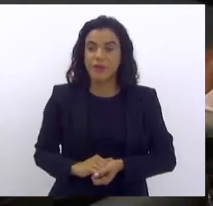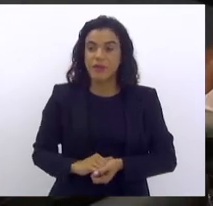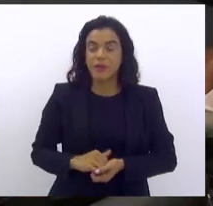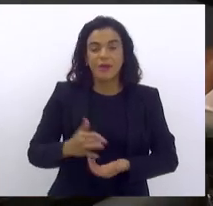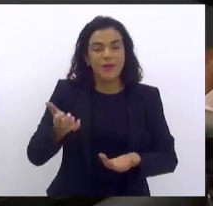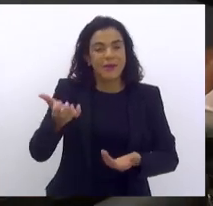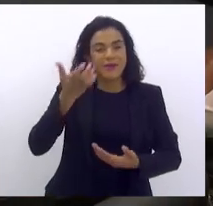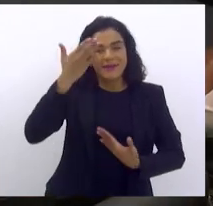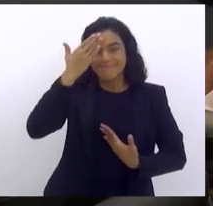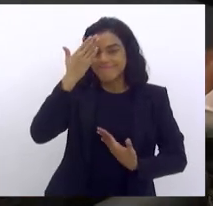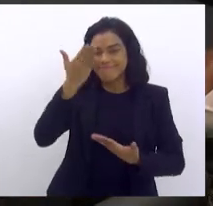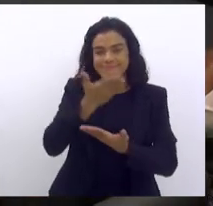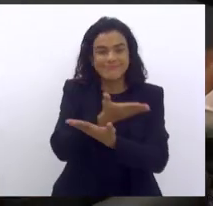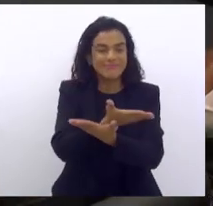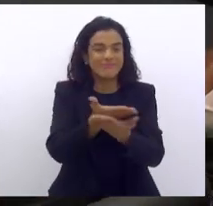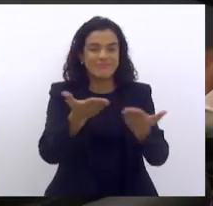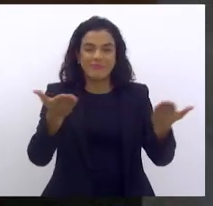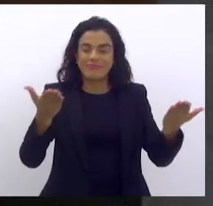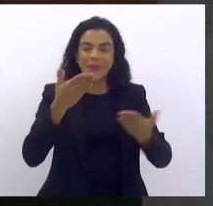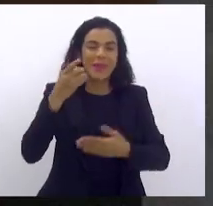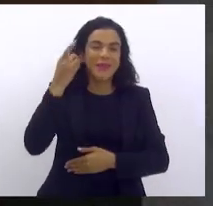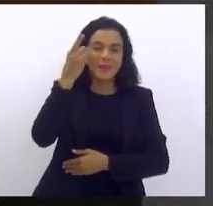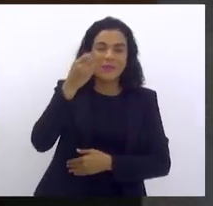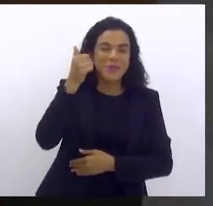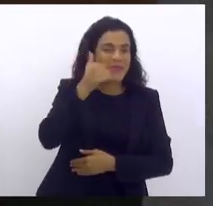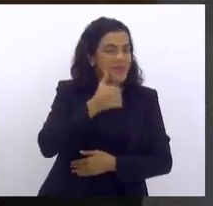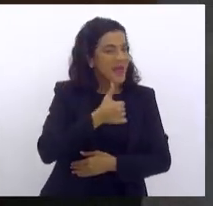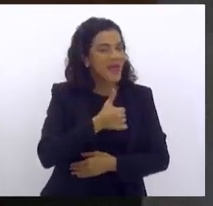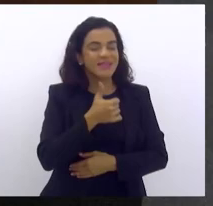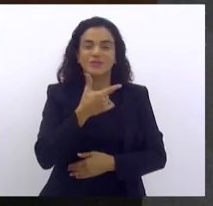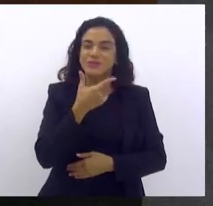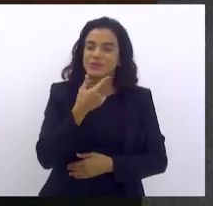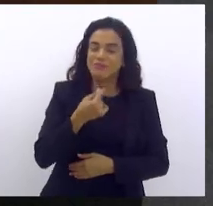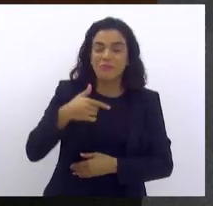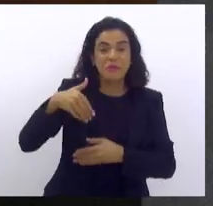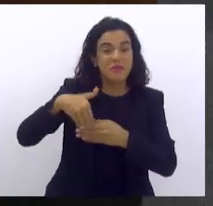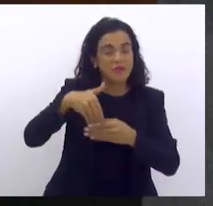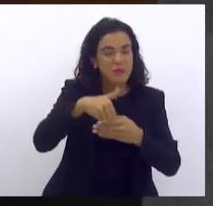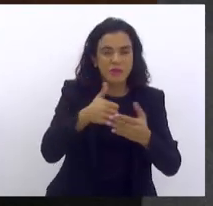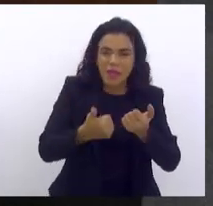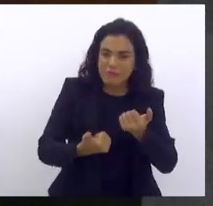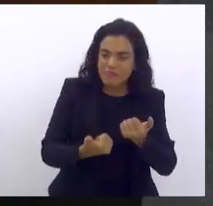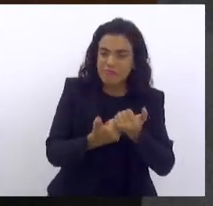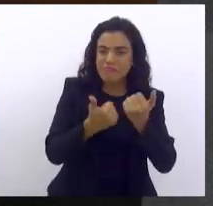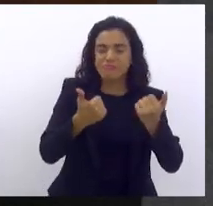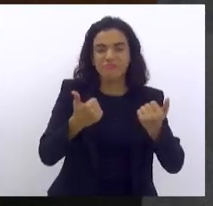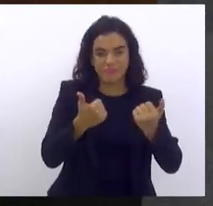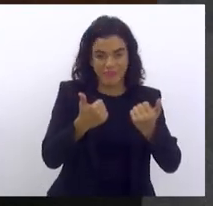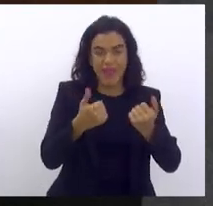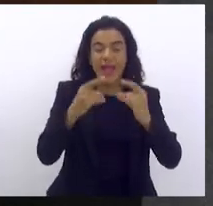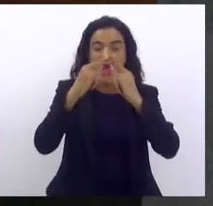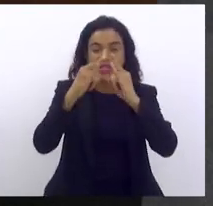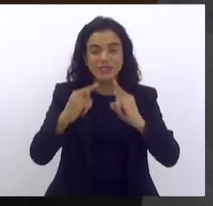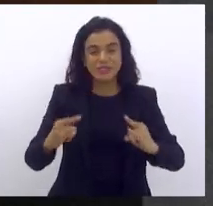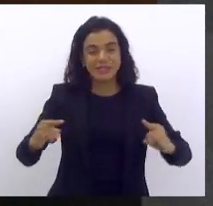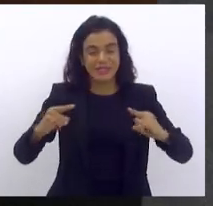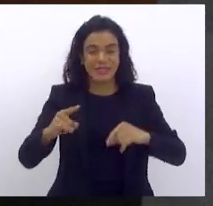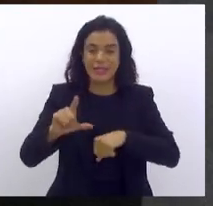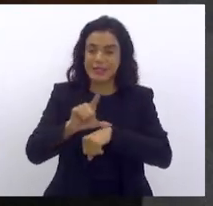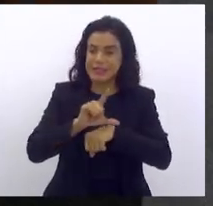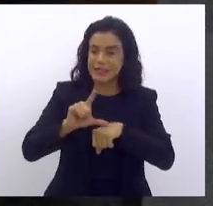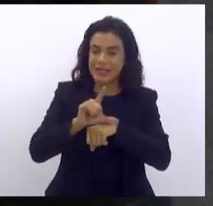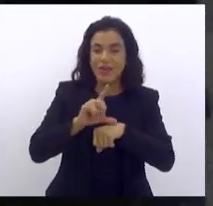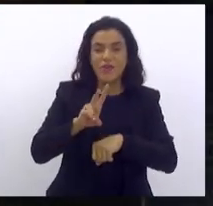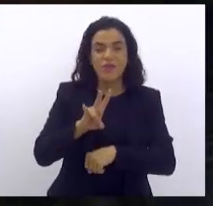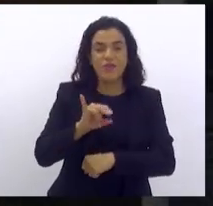quero agradecer a todas as deputadas e todos os deputados que votaram favoráveis às tendas violetas. Eu não tenho